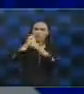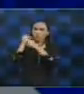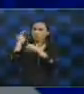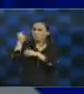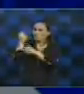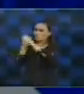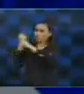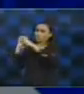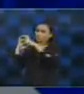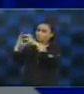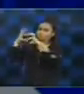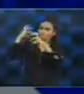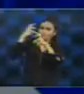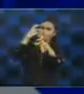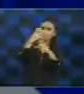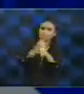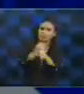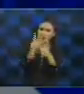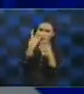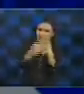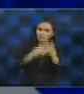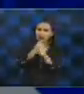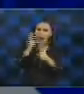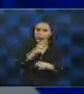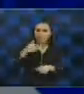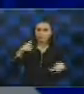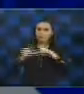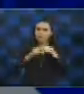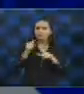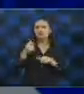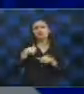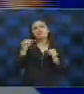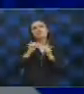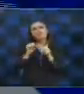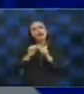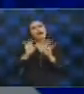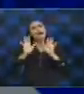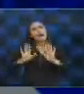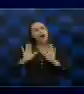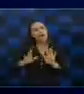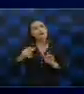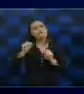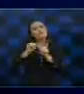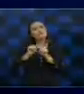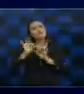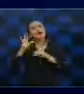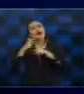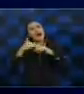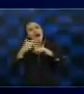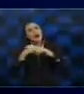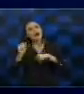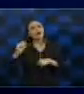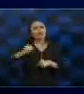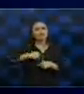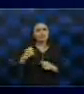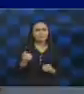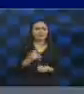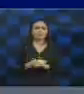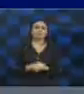Mas eu faço aquilo que está ao meu alcance com muito amor e com muito respeito, inclusive pelo candidato Marcelo Ramos. Réplica,